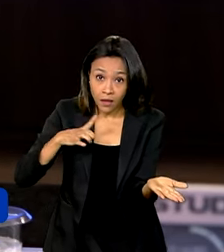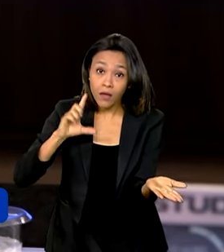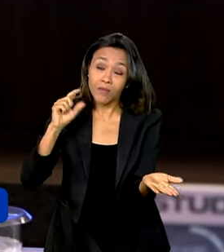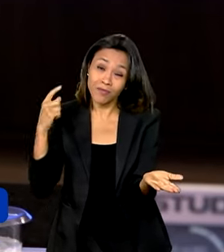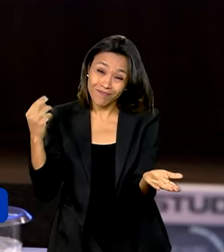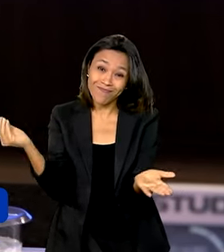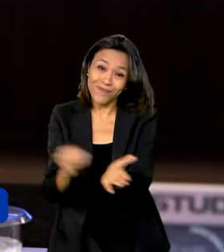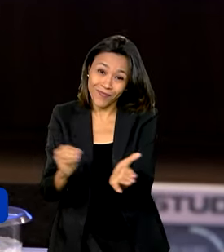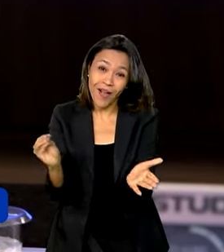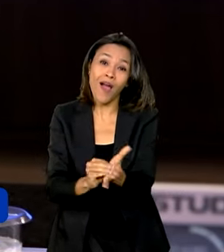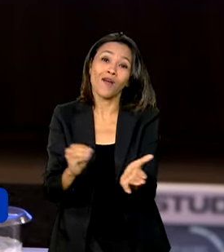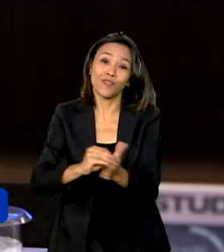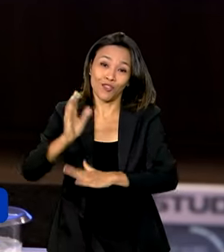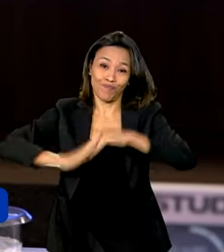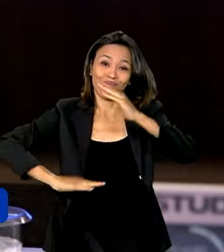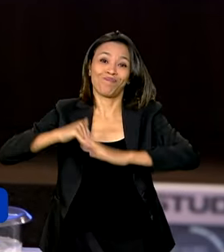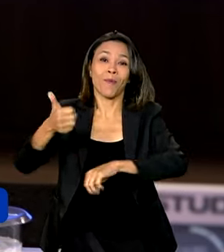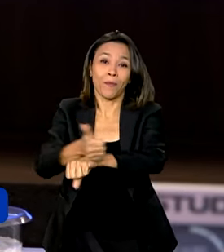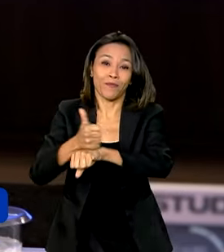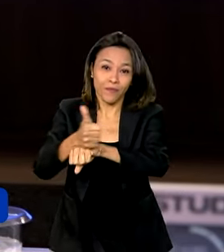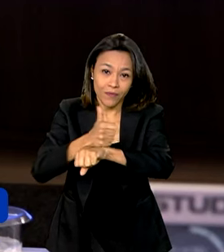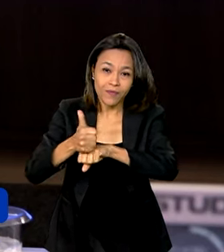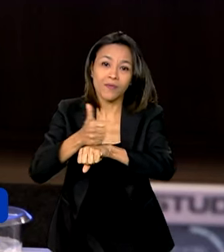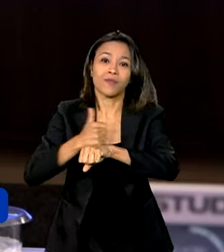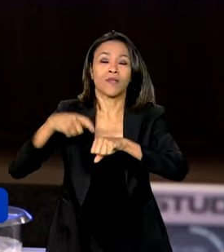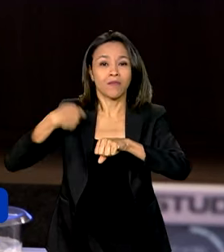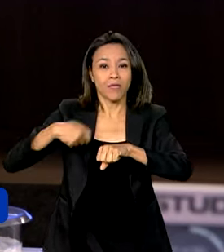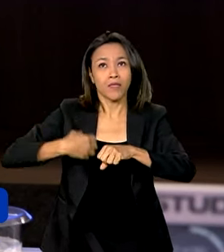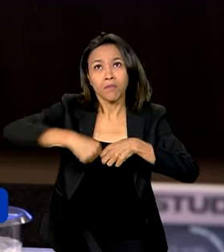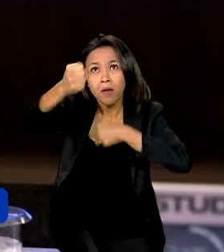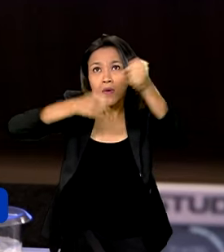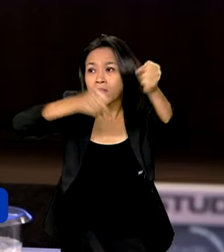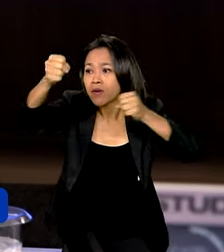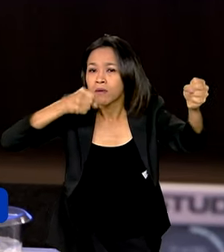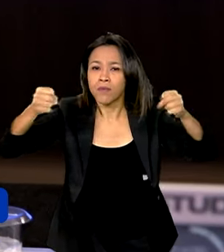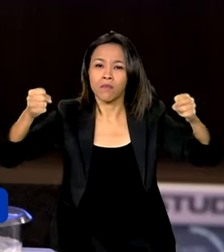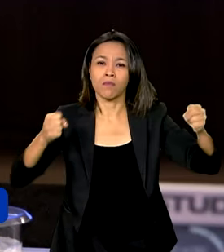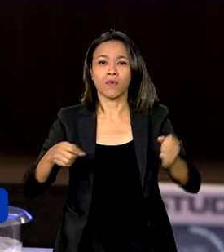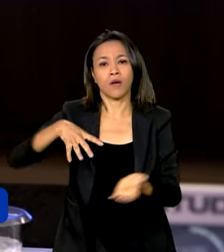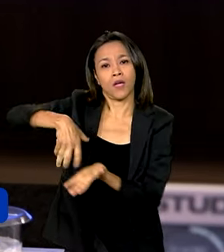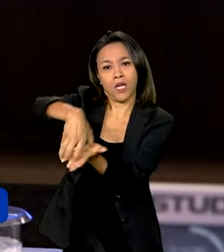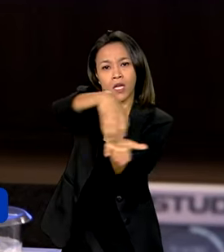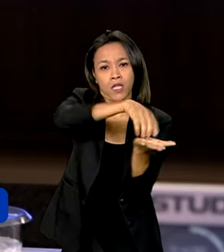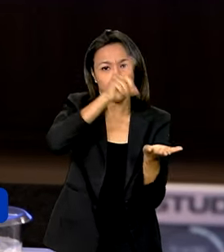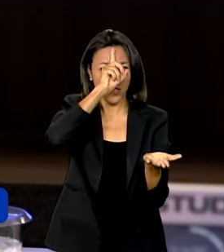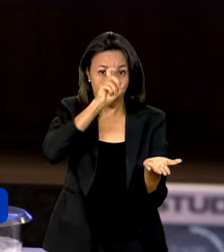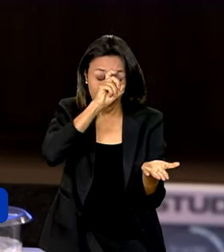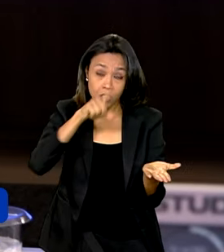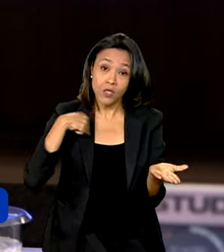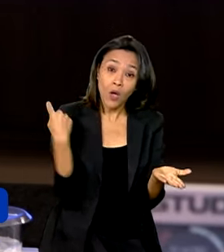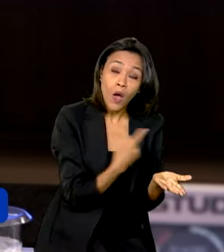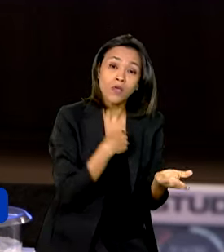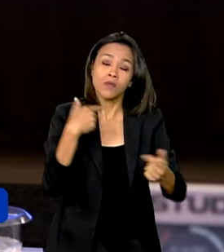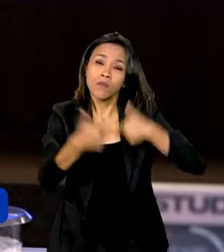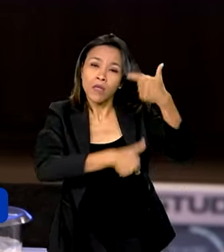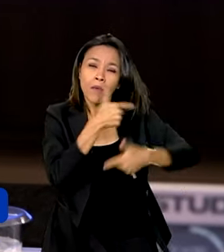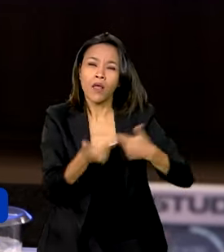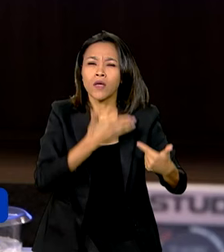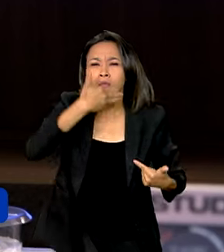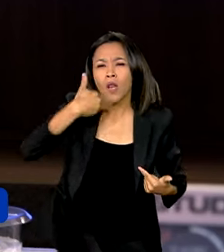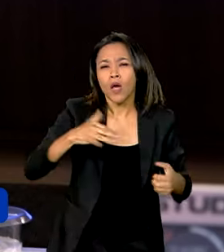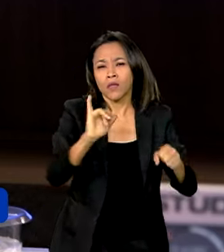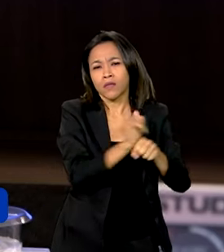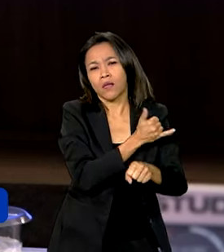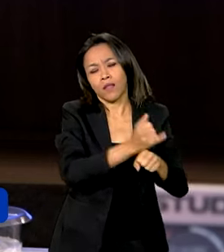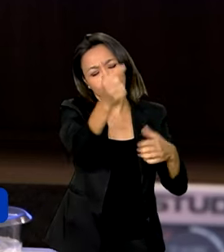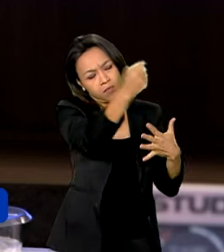precisamos repor esses recursos humanos e estamos trabalhando com as melhores estratégias para isso em cada